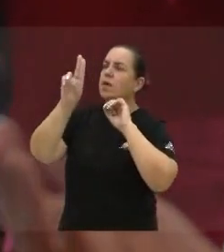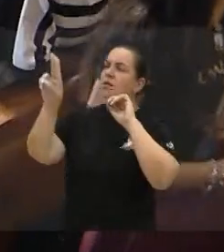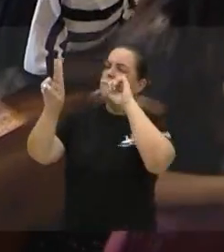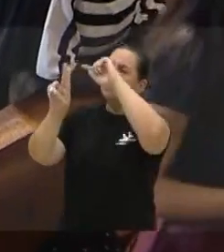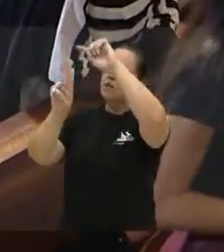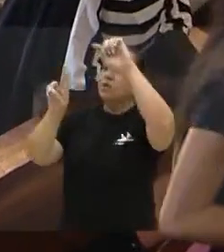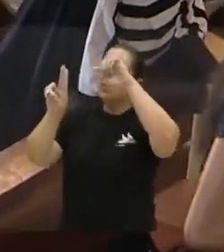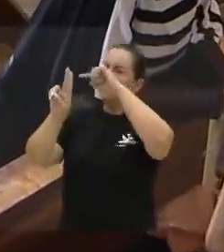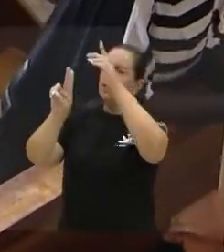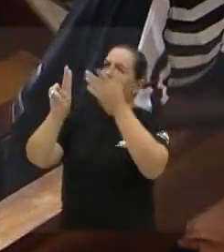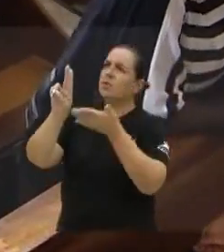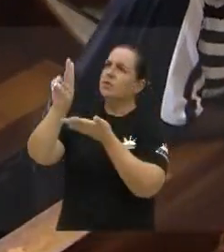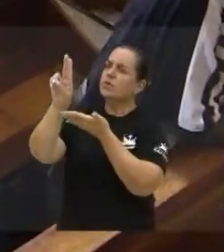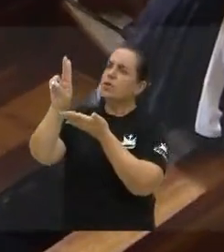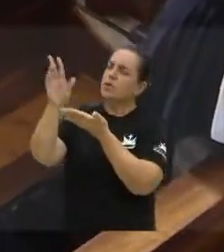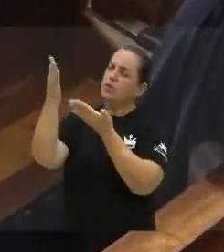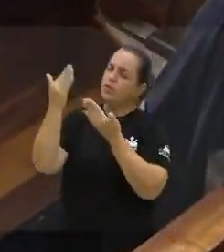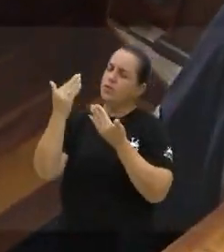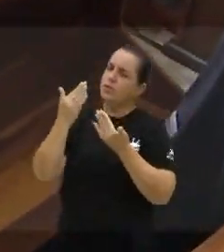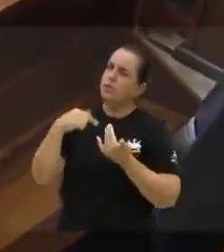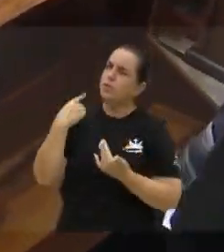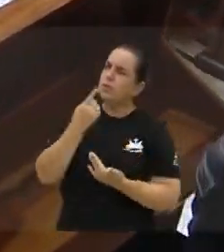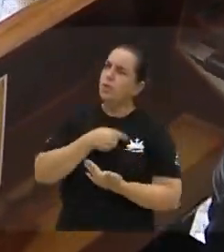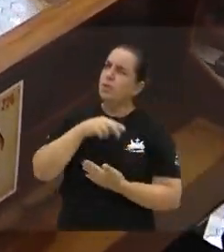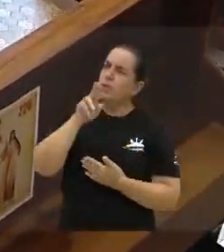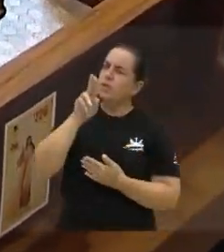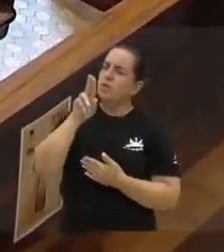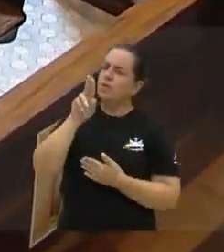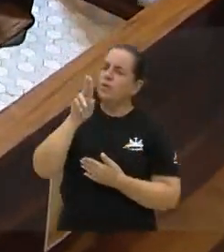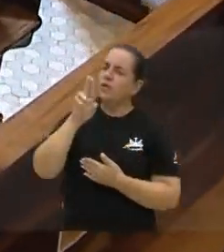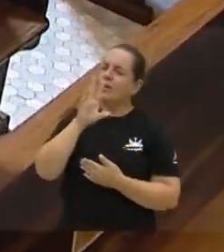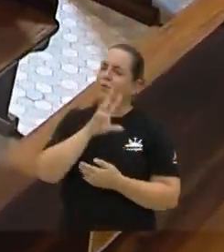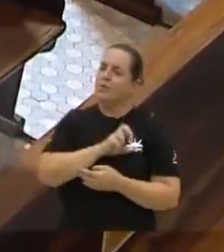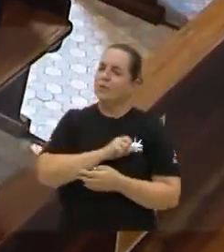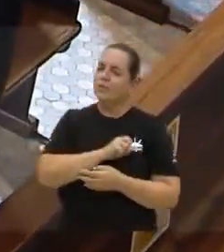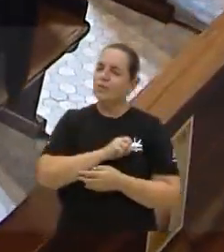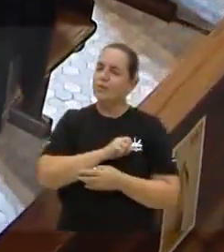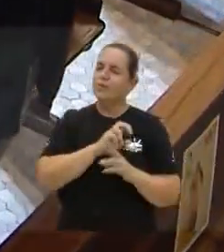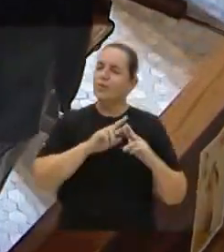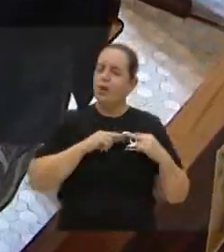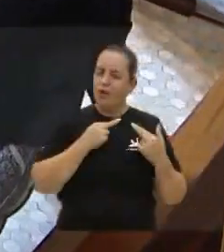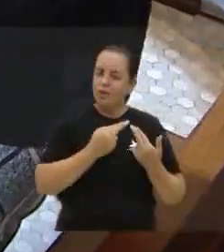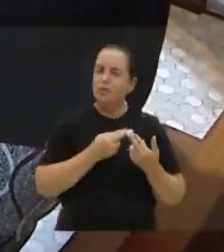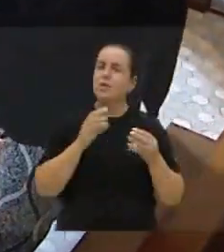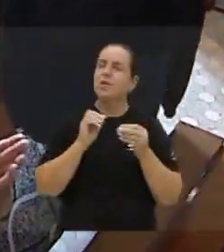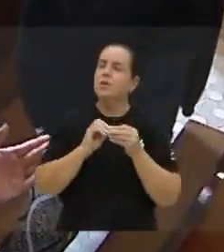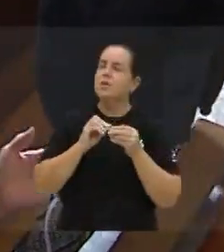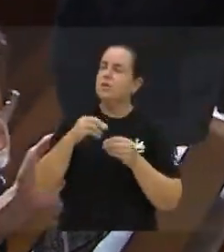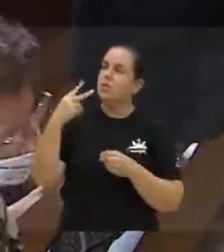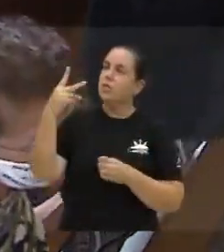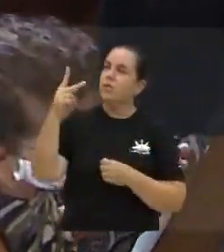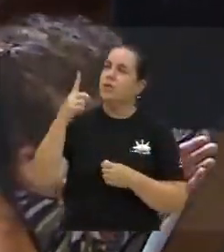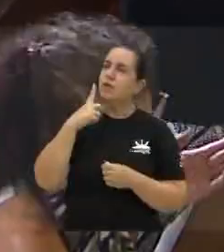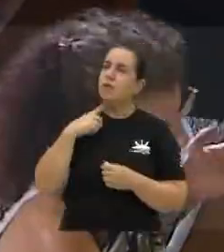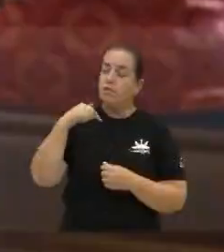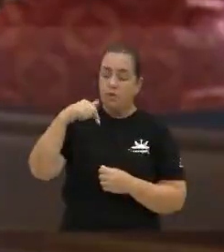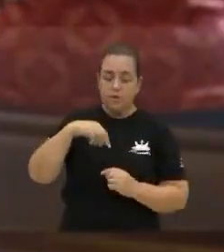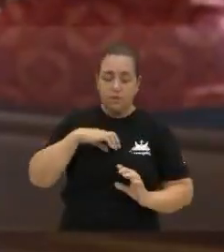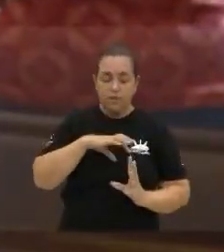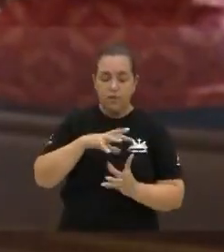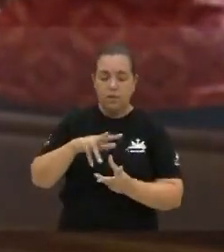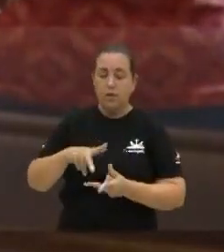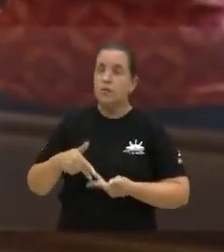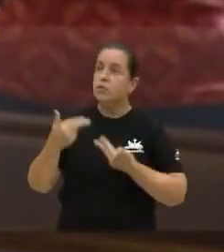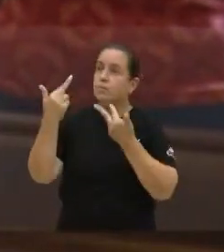céus, santificado seja o vosso nome. Venha a nós o vosso reino. Seja feita a